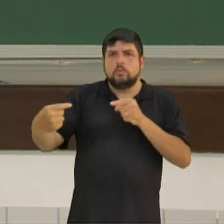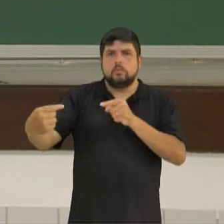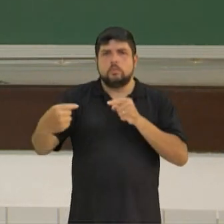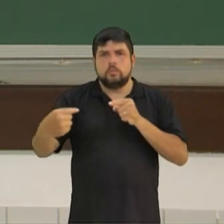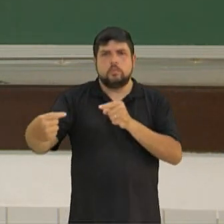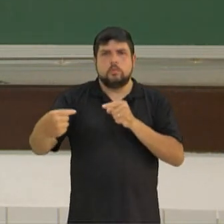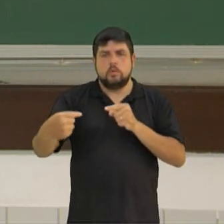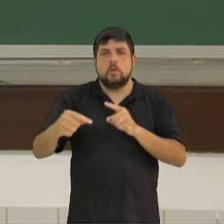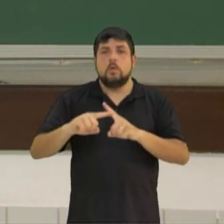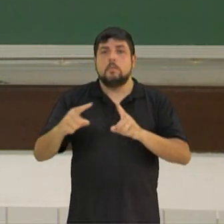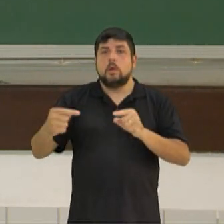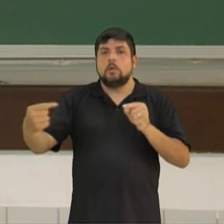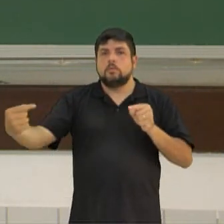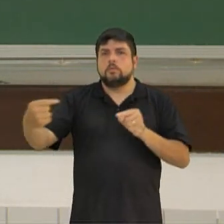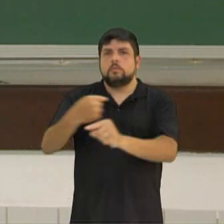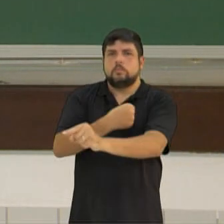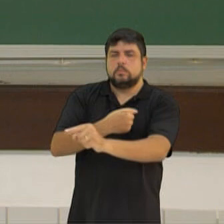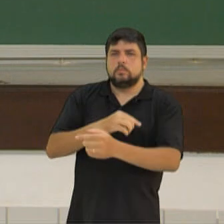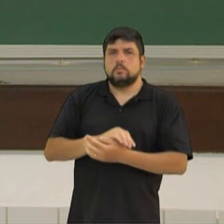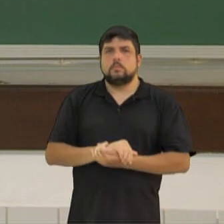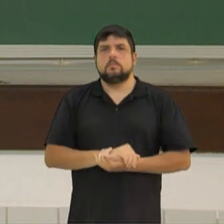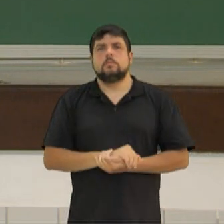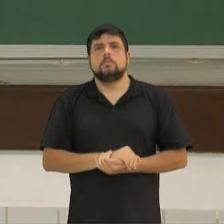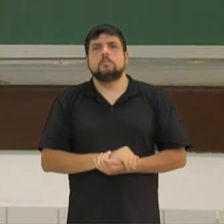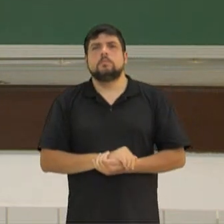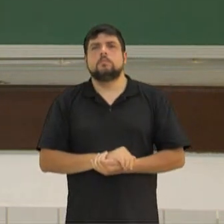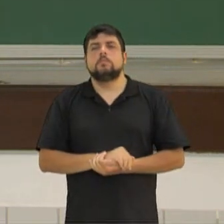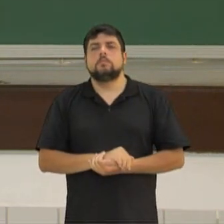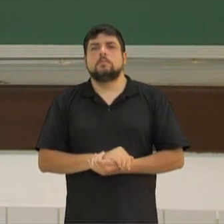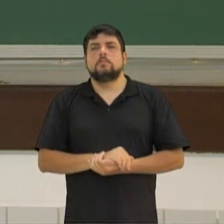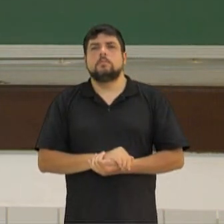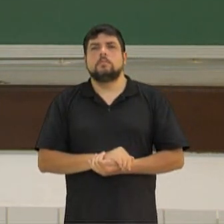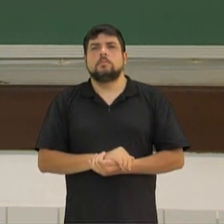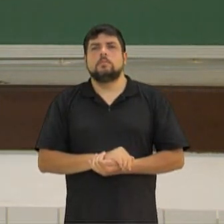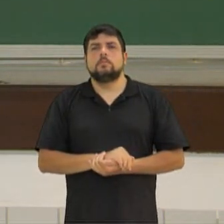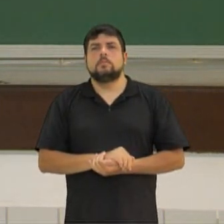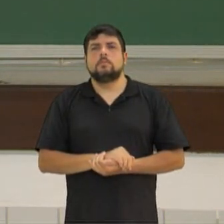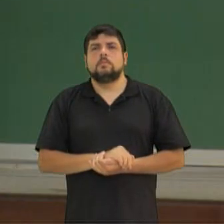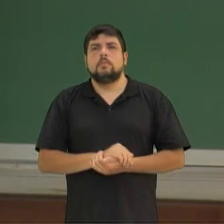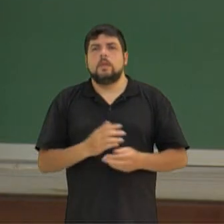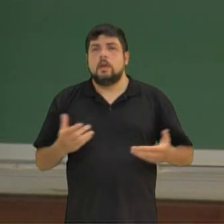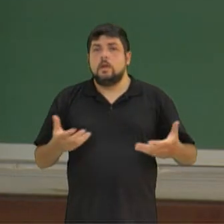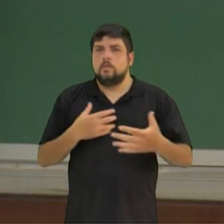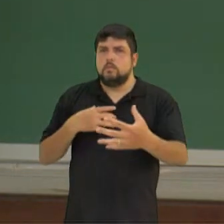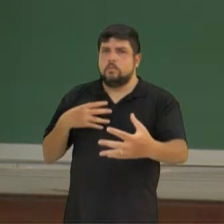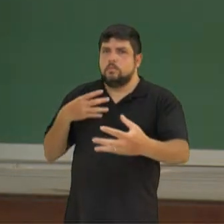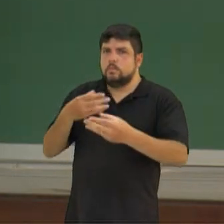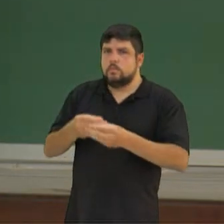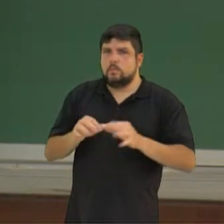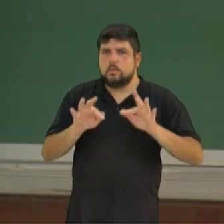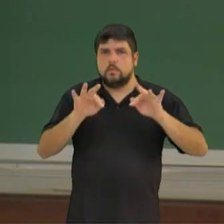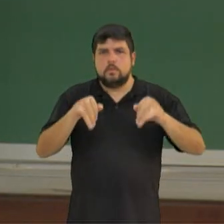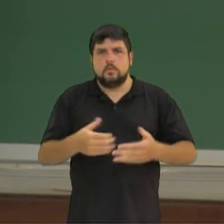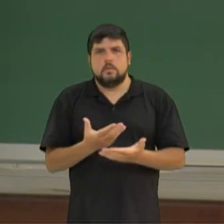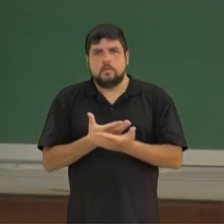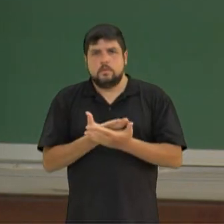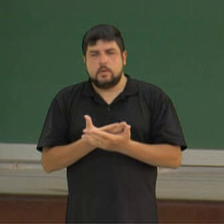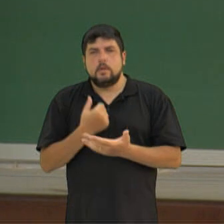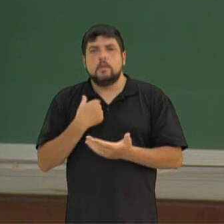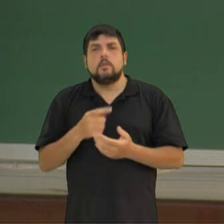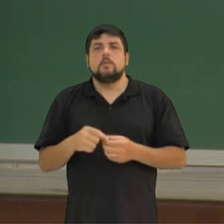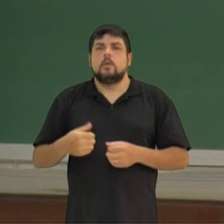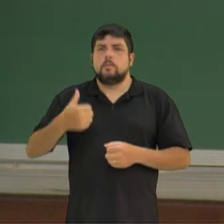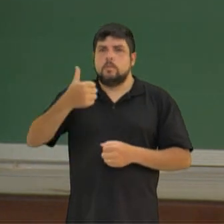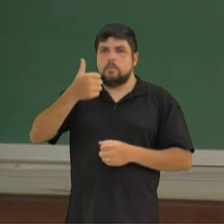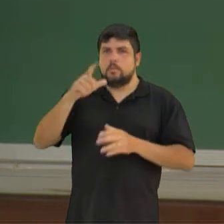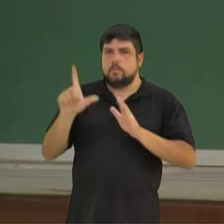direção, mas em sentidos opostos. E aí, vamos fazendo o fechamento, olha só. Então, a primeira lei de Newton,